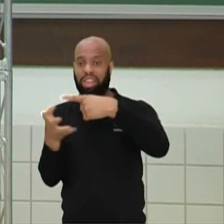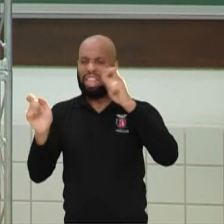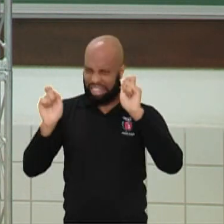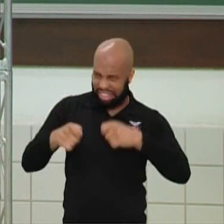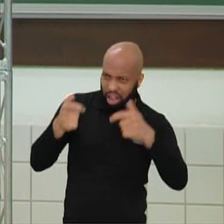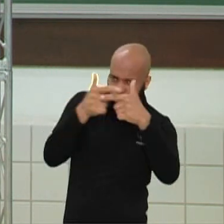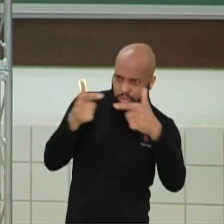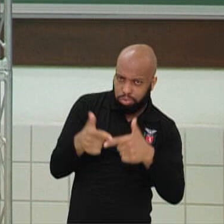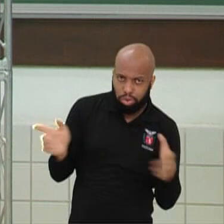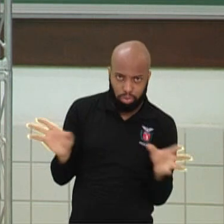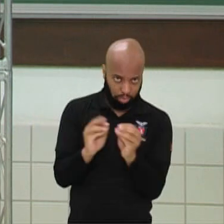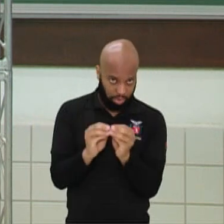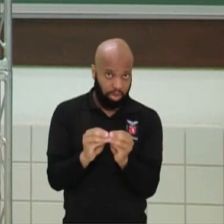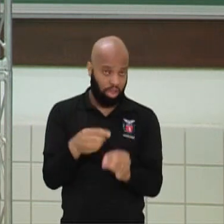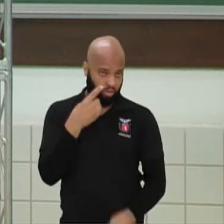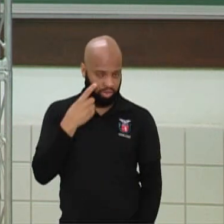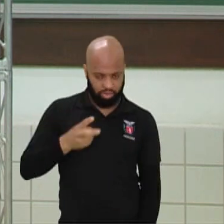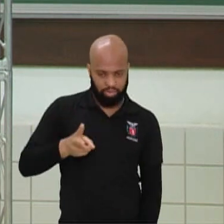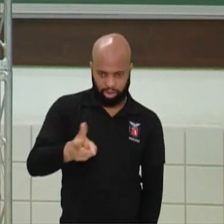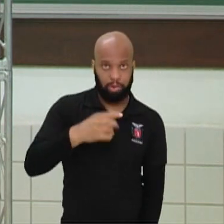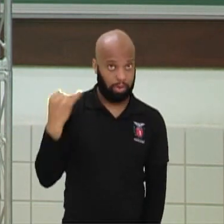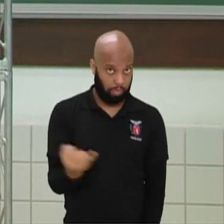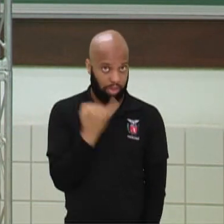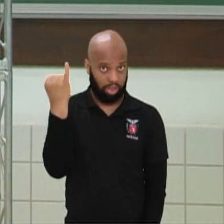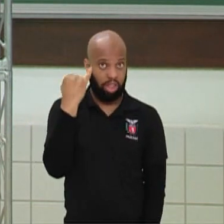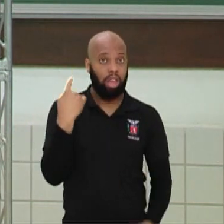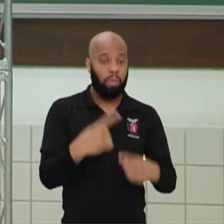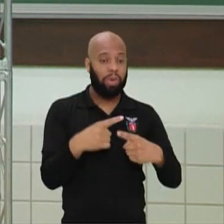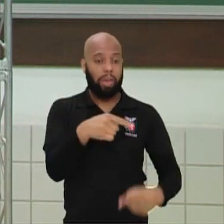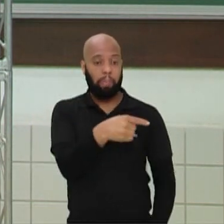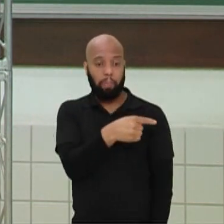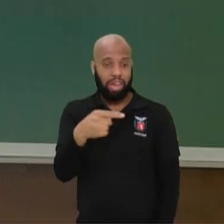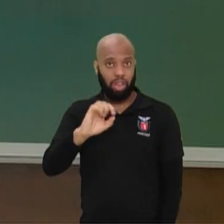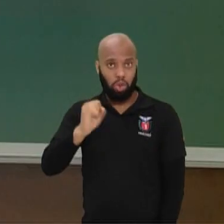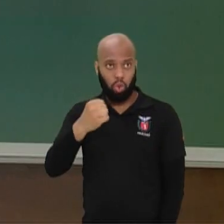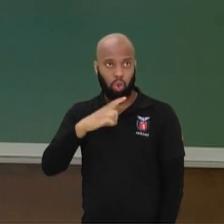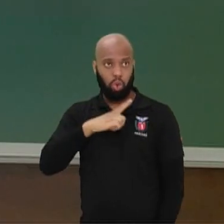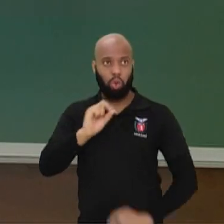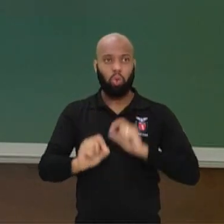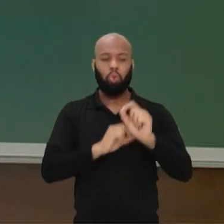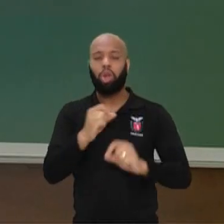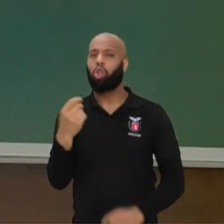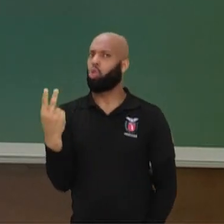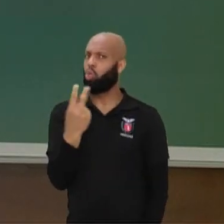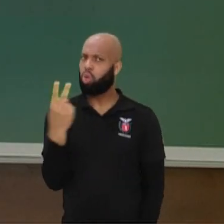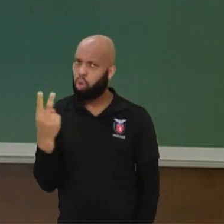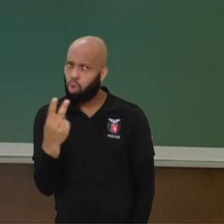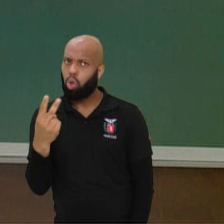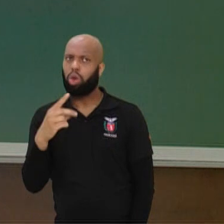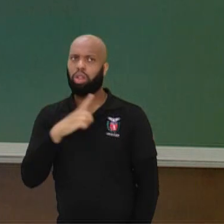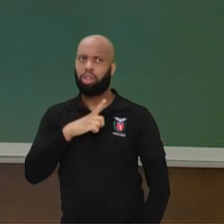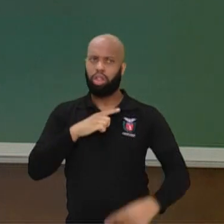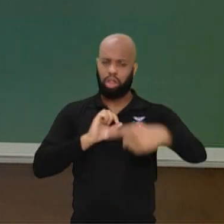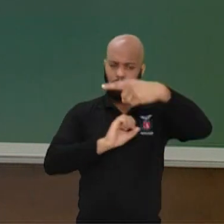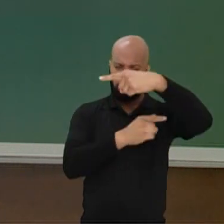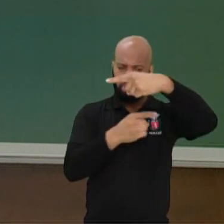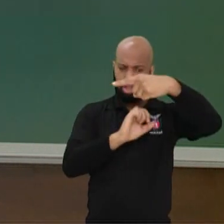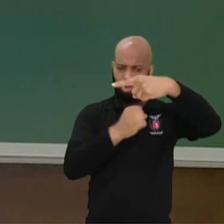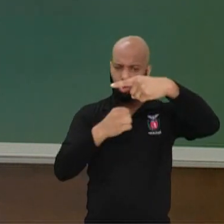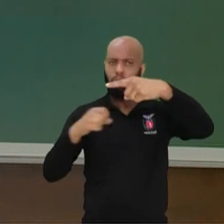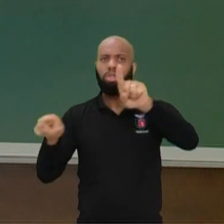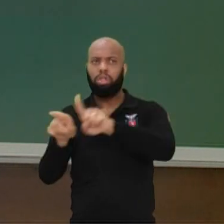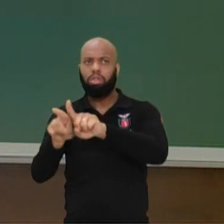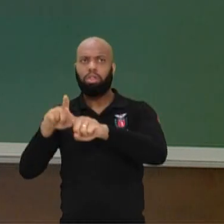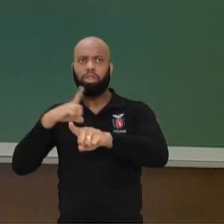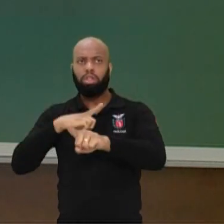pode simplificar. Lembrando que o menos 8 é denominador tanto do menos 4 como do mais ou menos 8. Então,